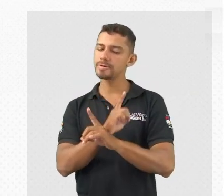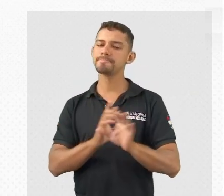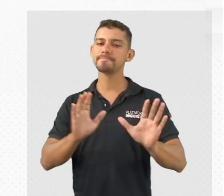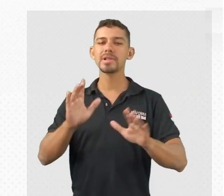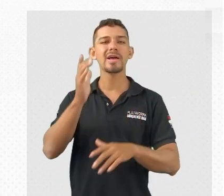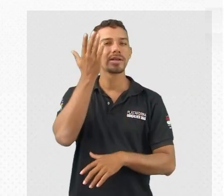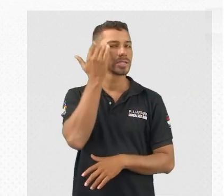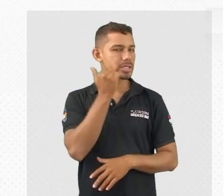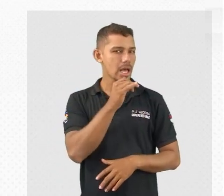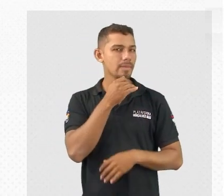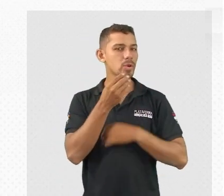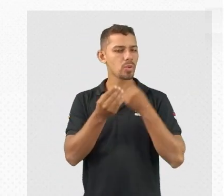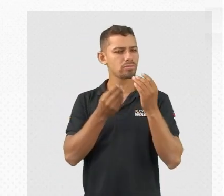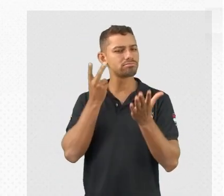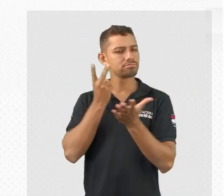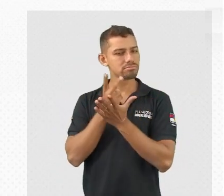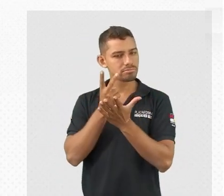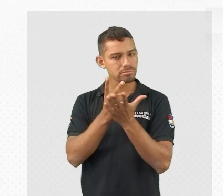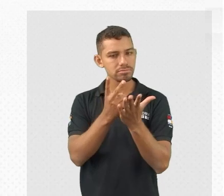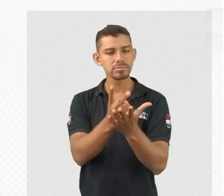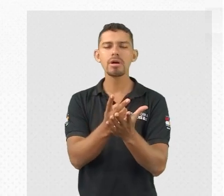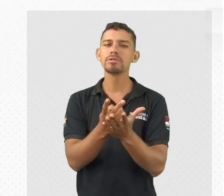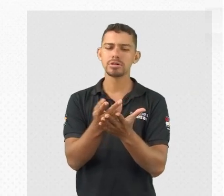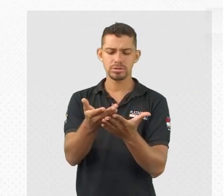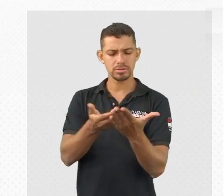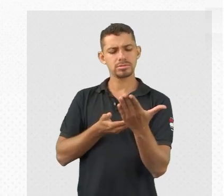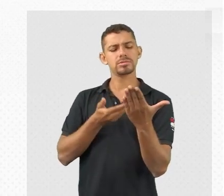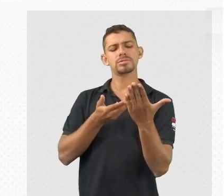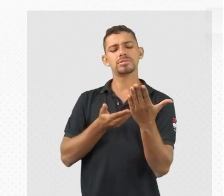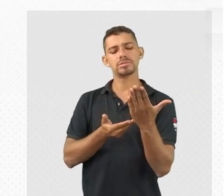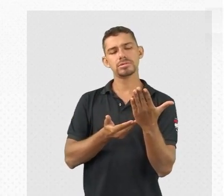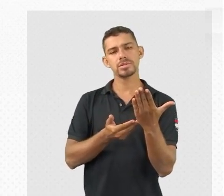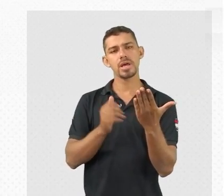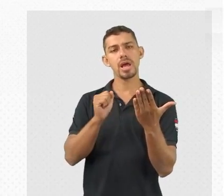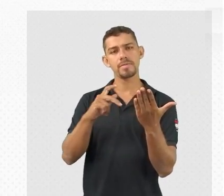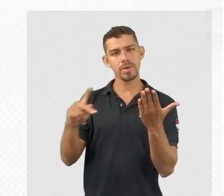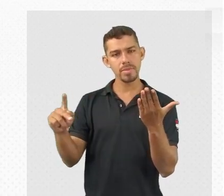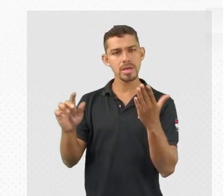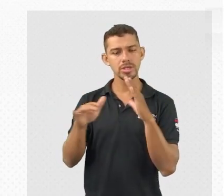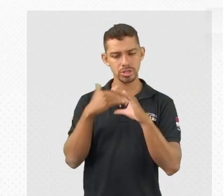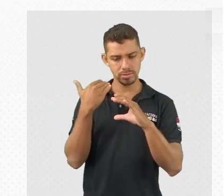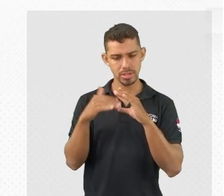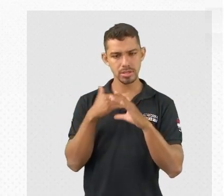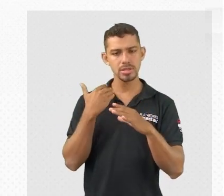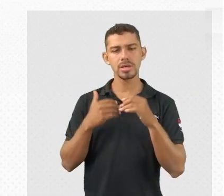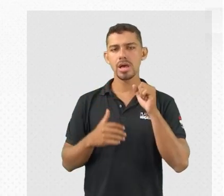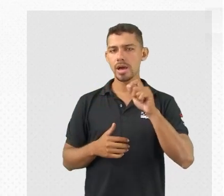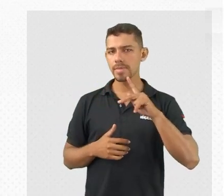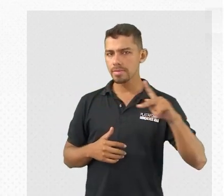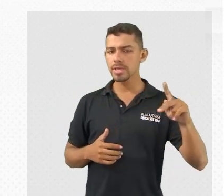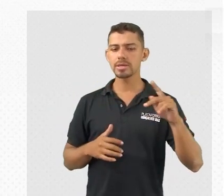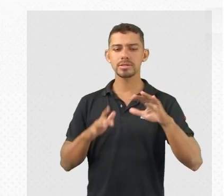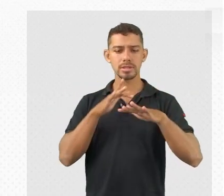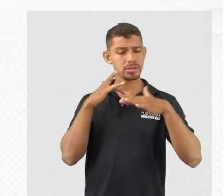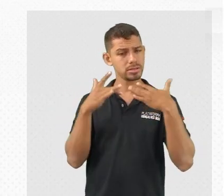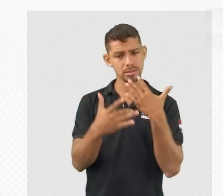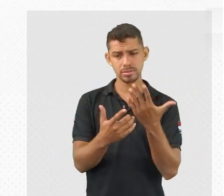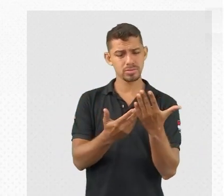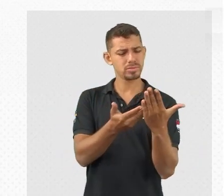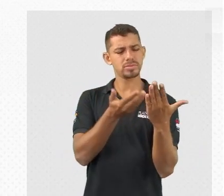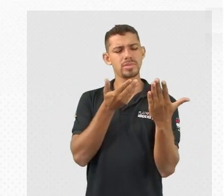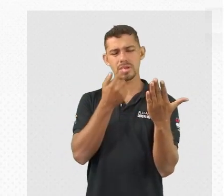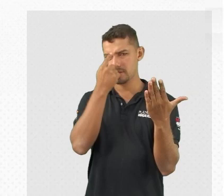a forma como o tempo inteiro a gente recebe nos nossos aplicativos de mensagem, nas nossas redes sociais, uma série